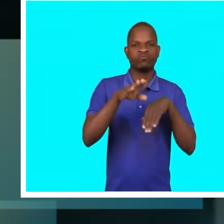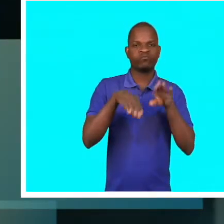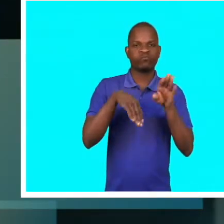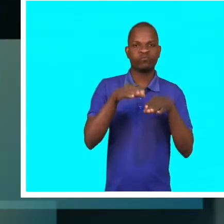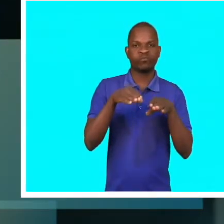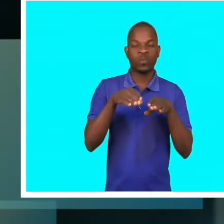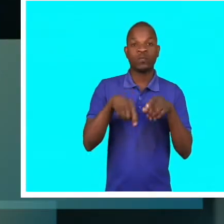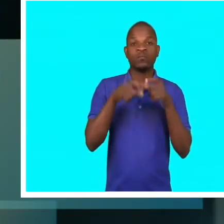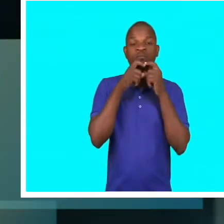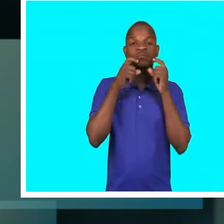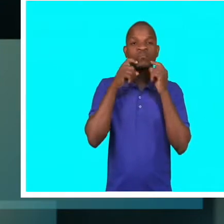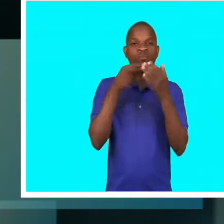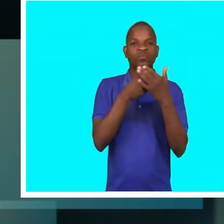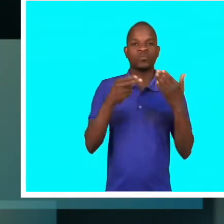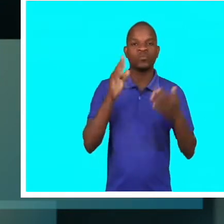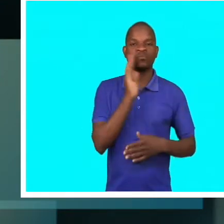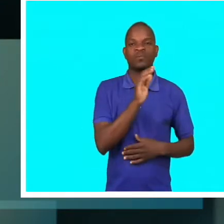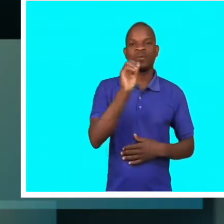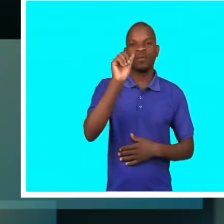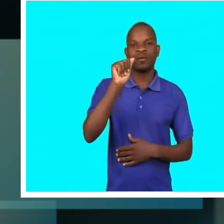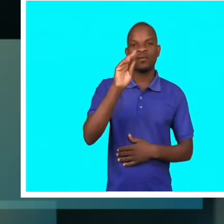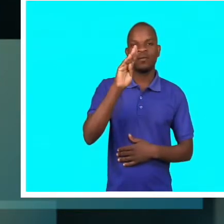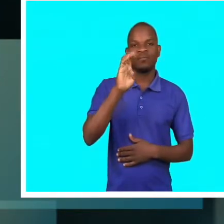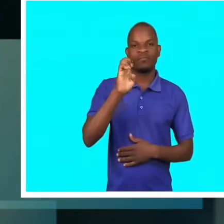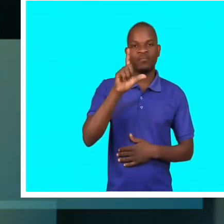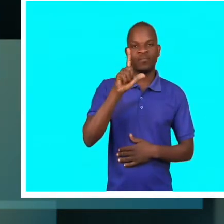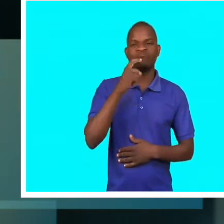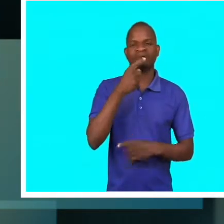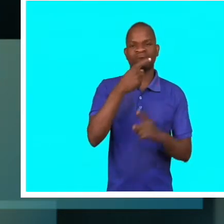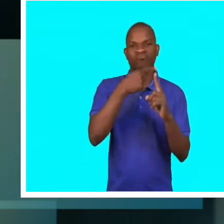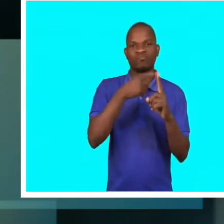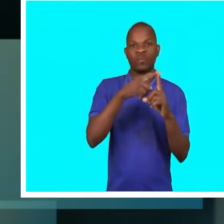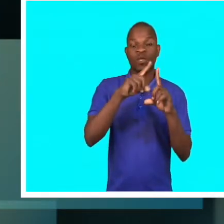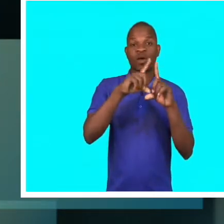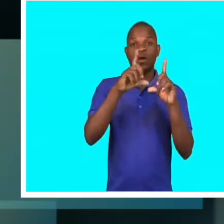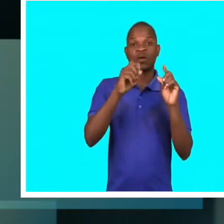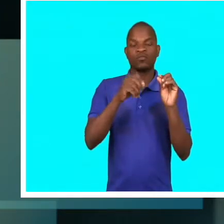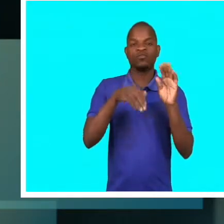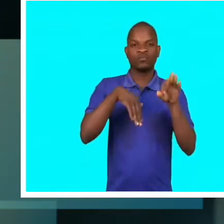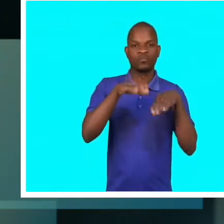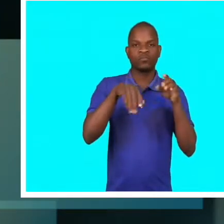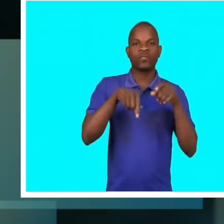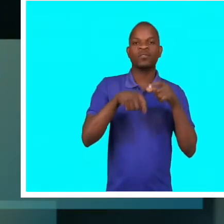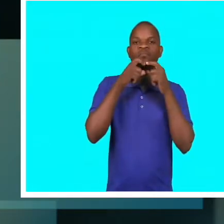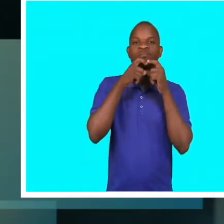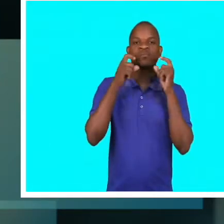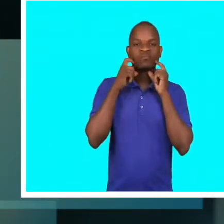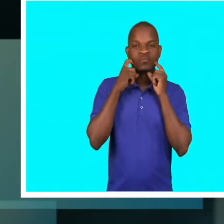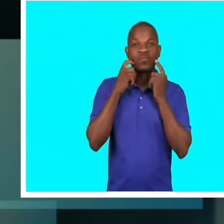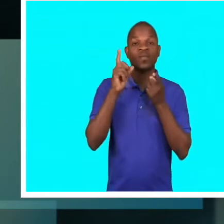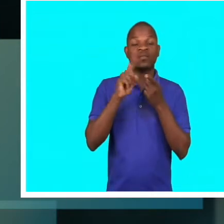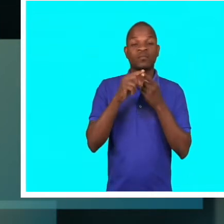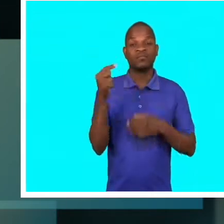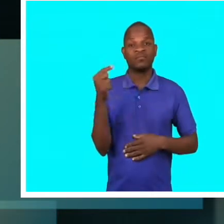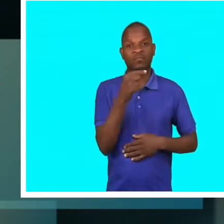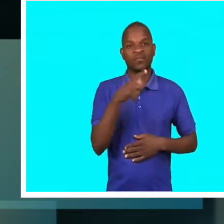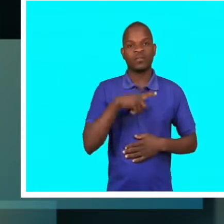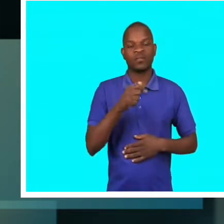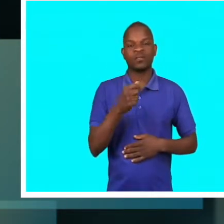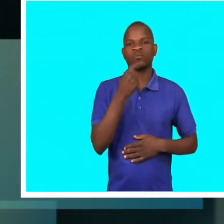nacional de futebol, Abel Xavier, considera positivo o estágio da seleção nacional de futebol de Moçambique.